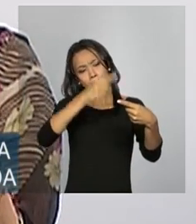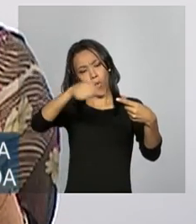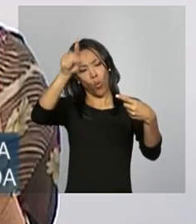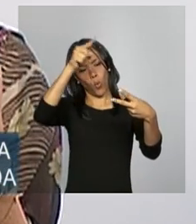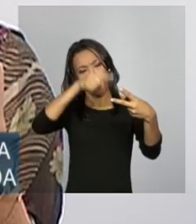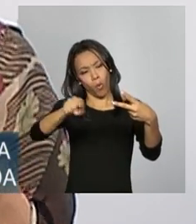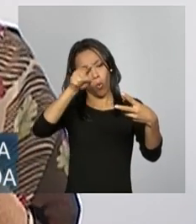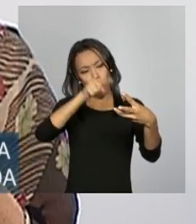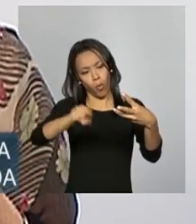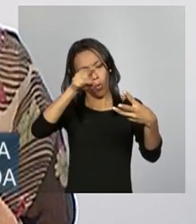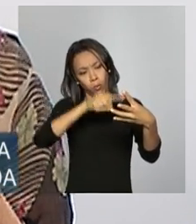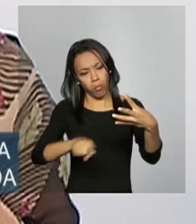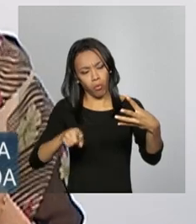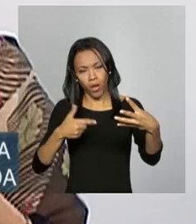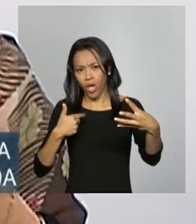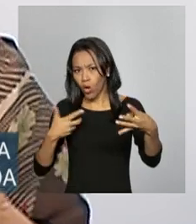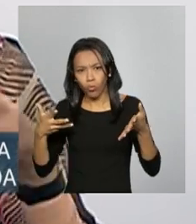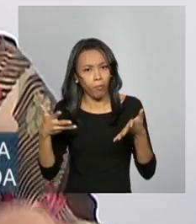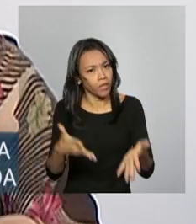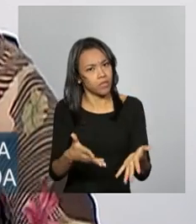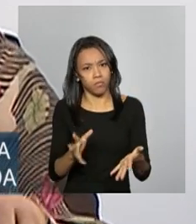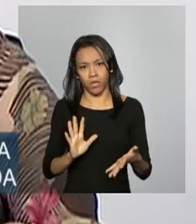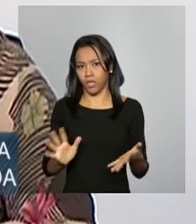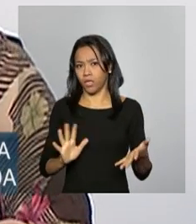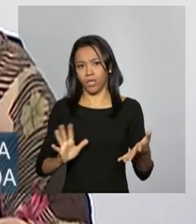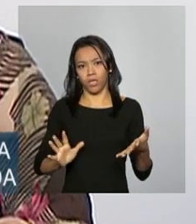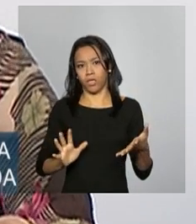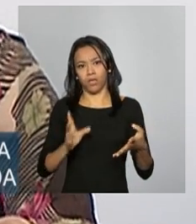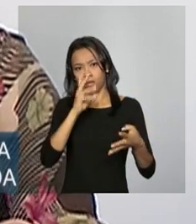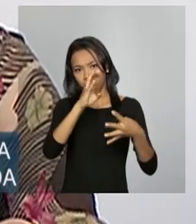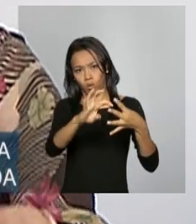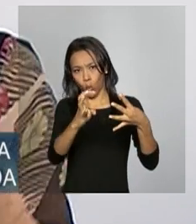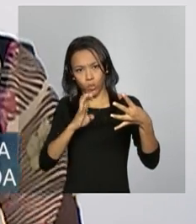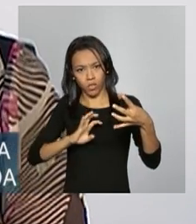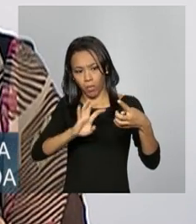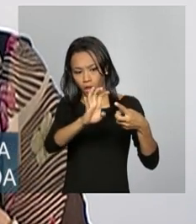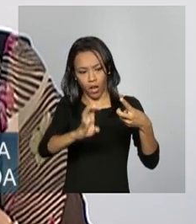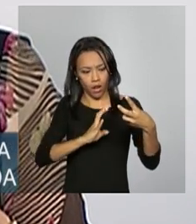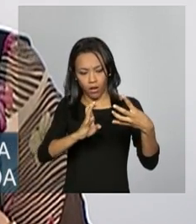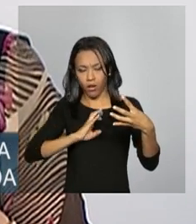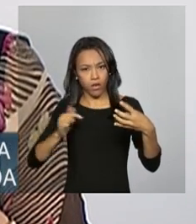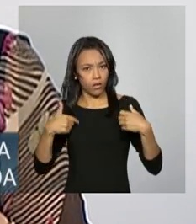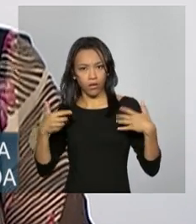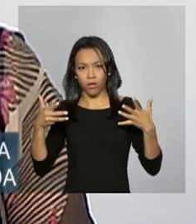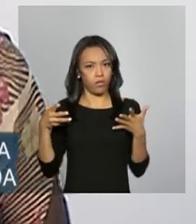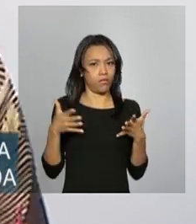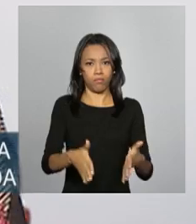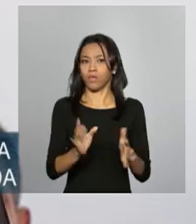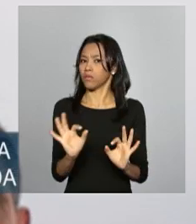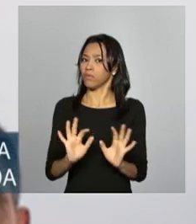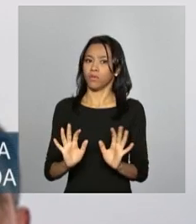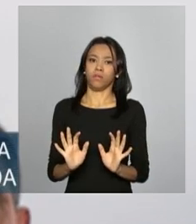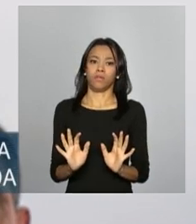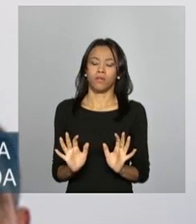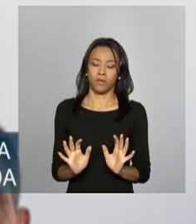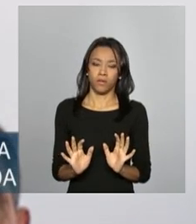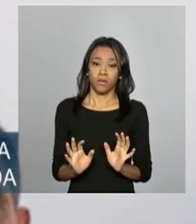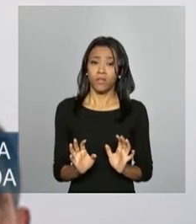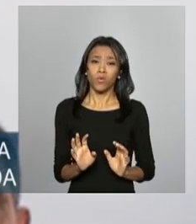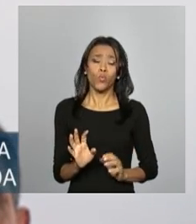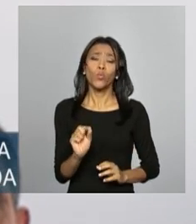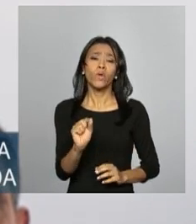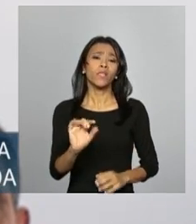sequer eu participei, eu fiz o ato. Sequer. Então, o que